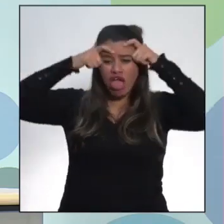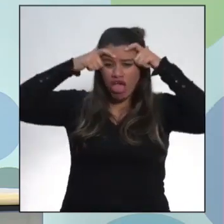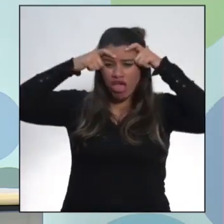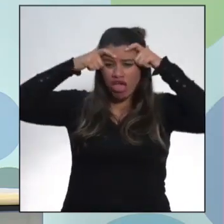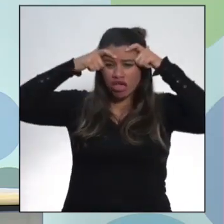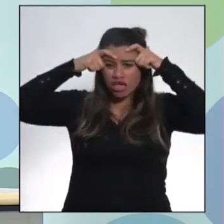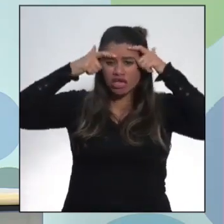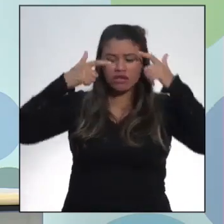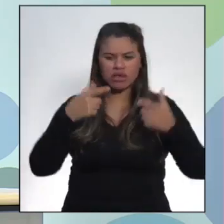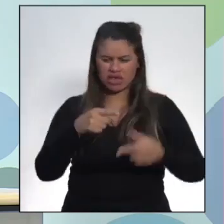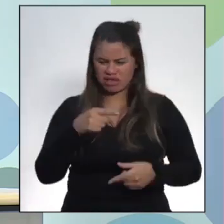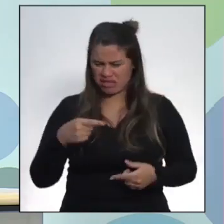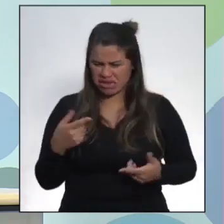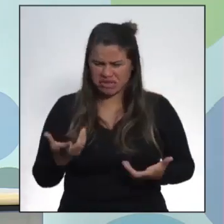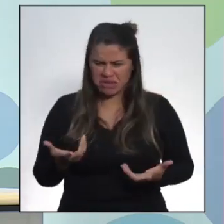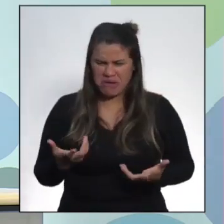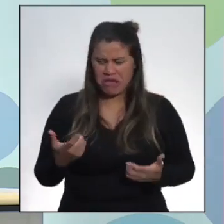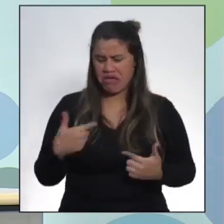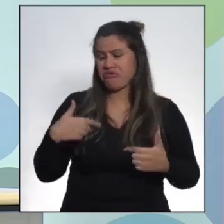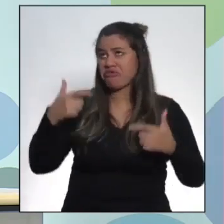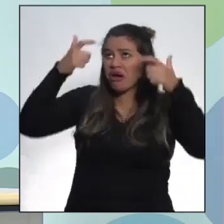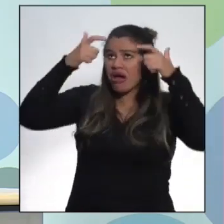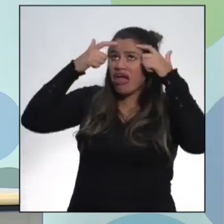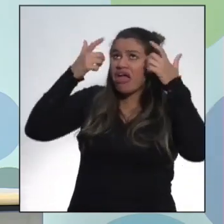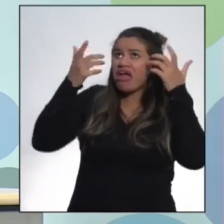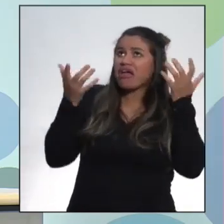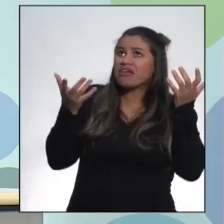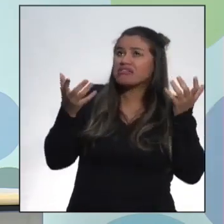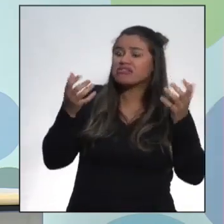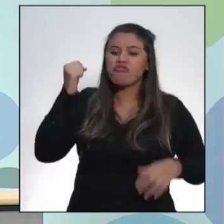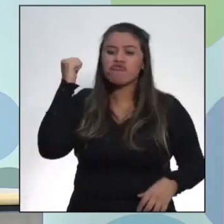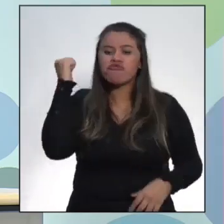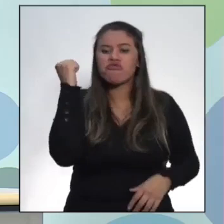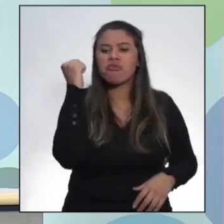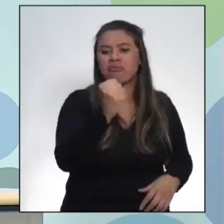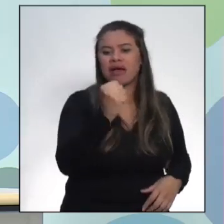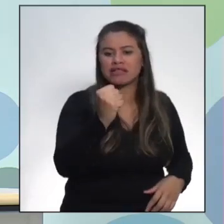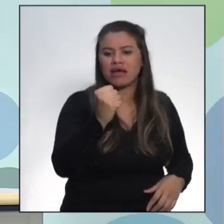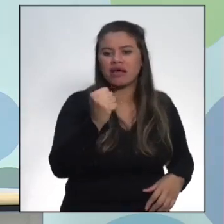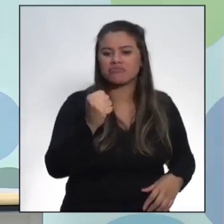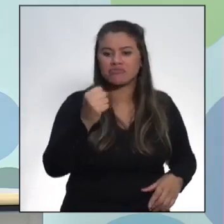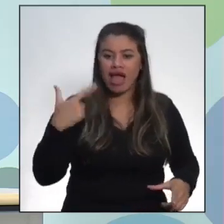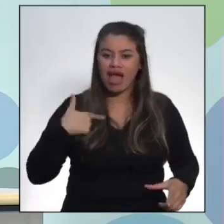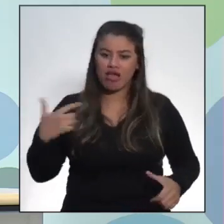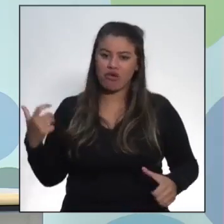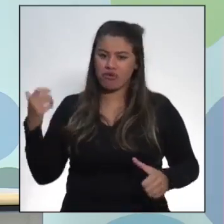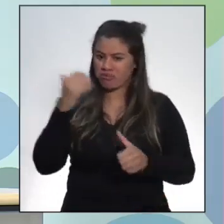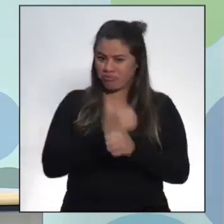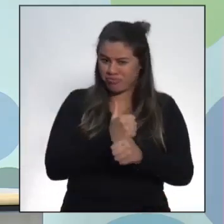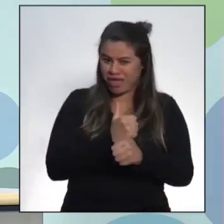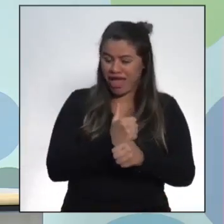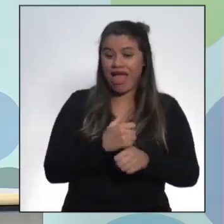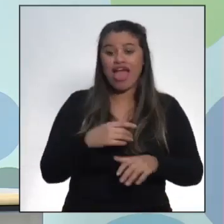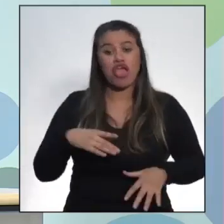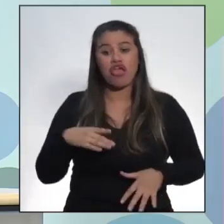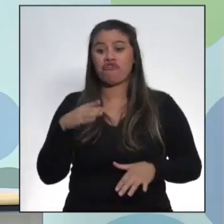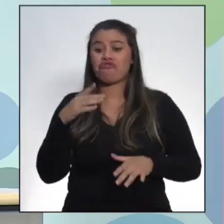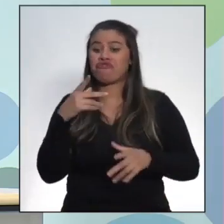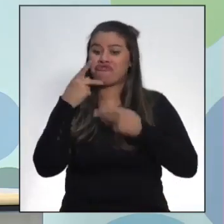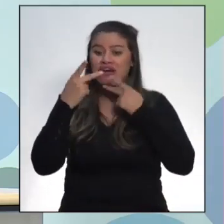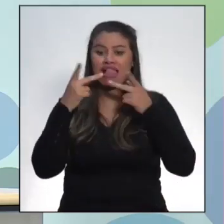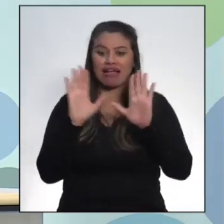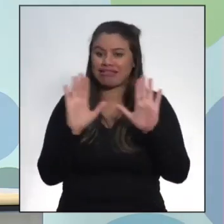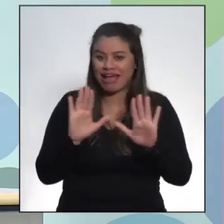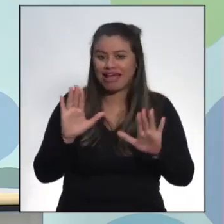era príncipe nem nada. Então ele resolve o quê? Já que eu vou ser rei, eu vou matar o rei. Aí eu viro rei. Leiam, não vou falar mais não, sem spoiler aqui nessa aula,